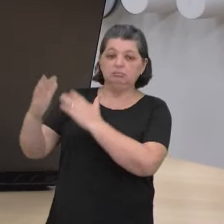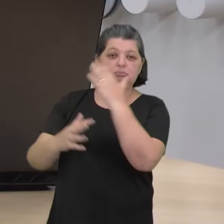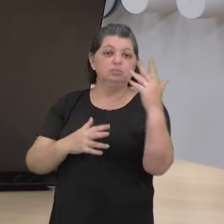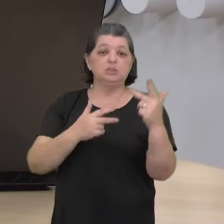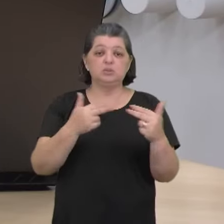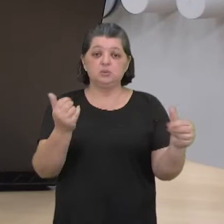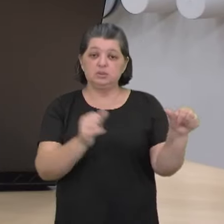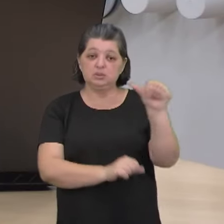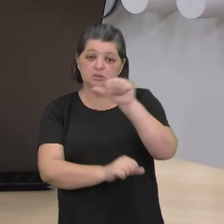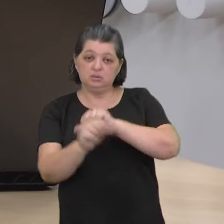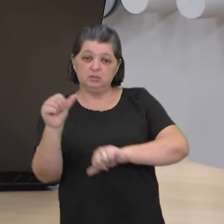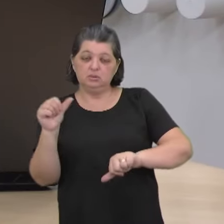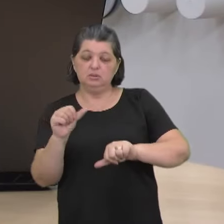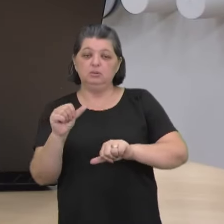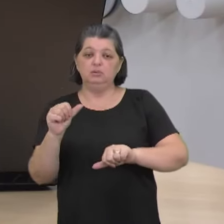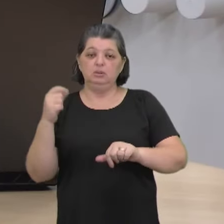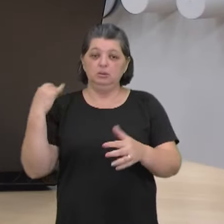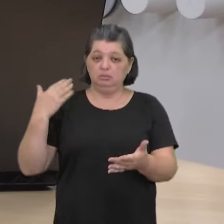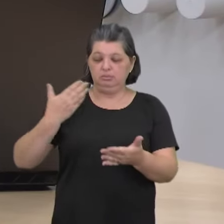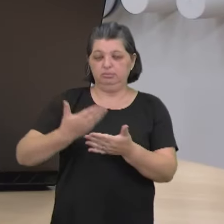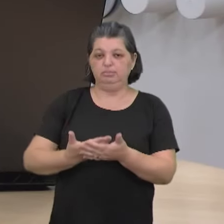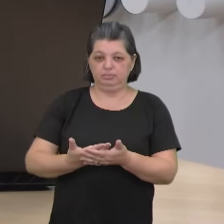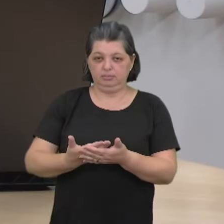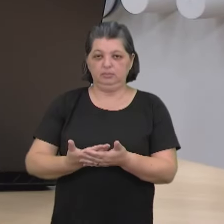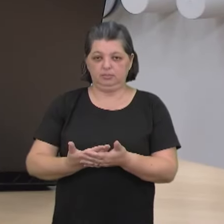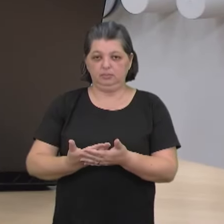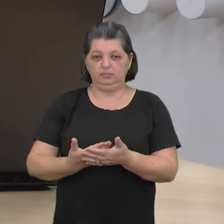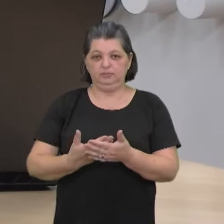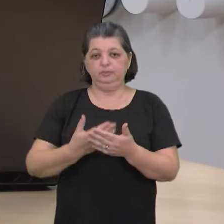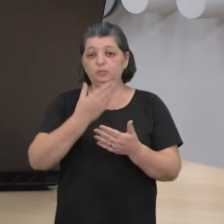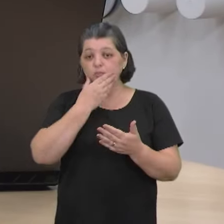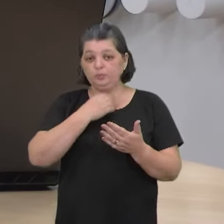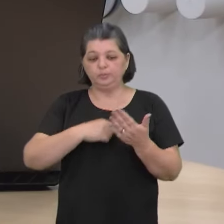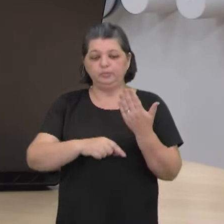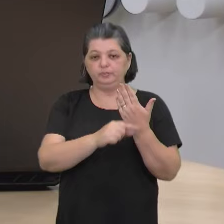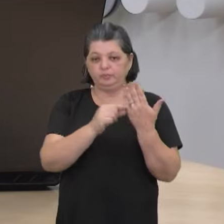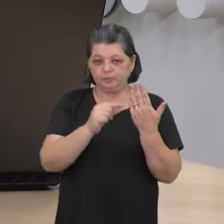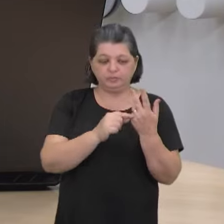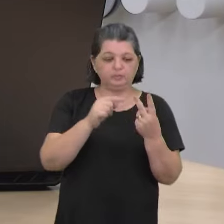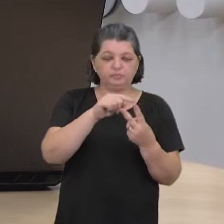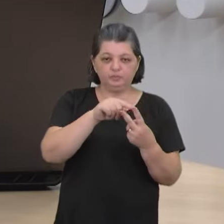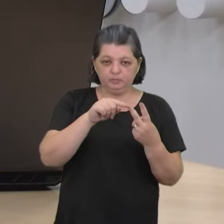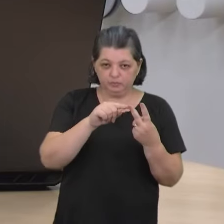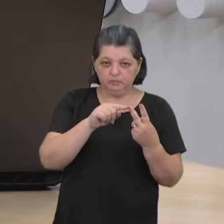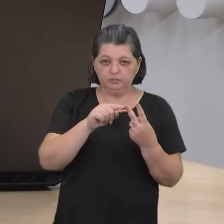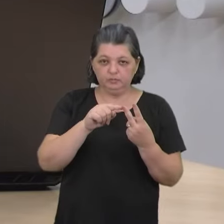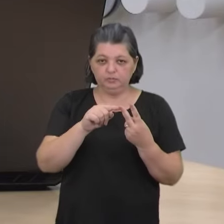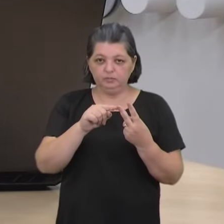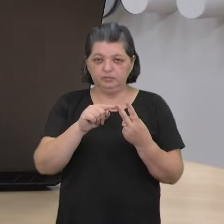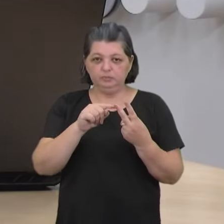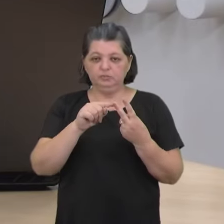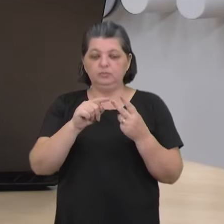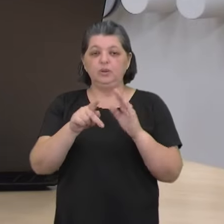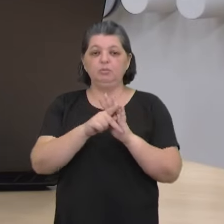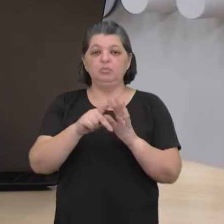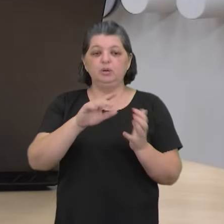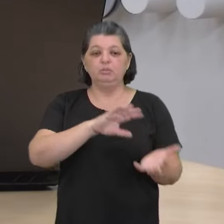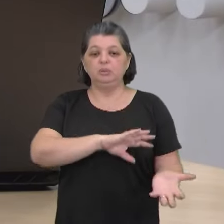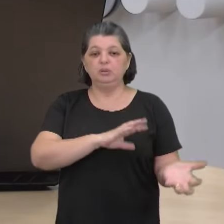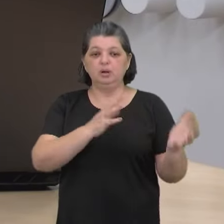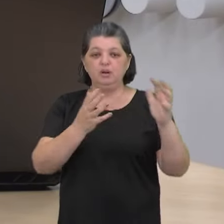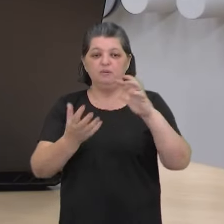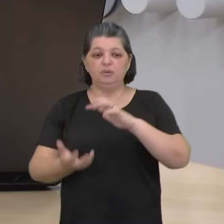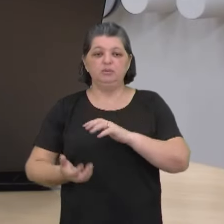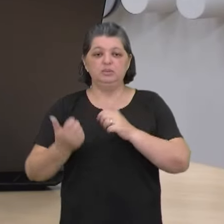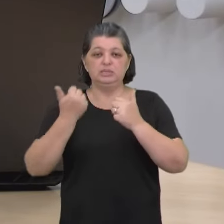fenômenos, e que finalmente chega a termo, dizem os autores, né? Chega ao final aí na Revolução